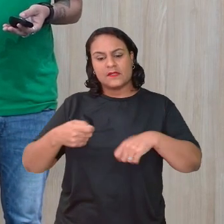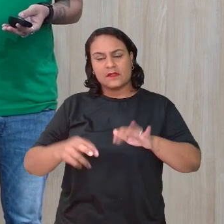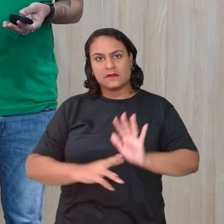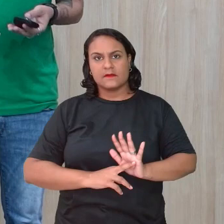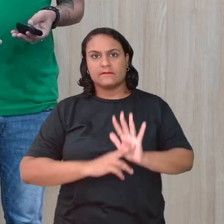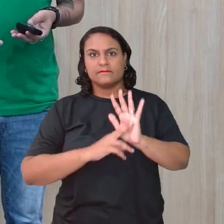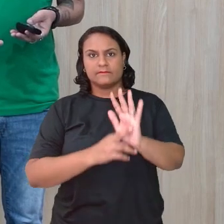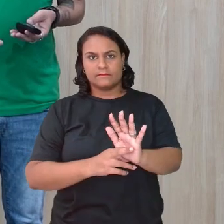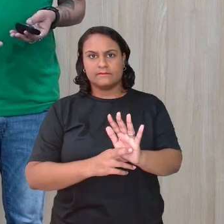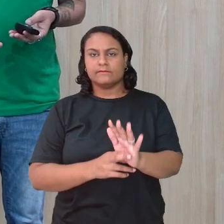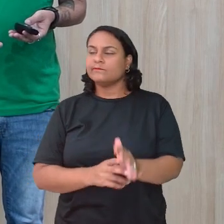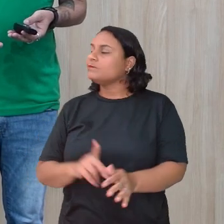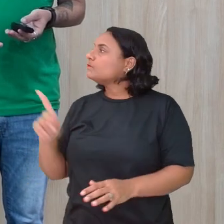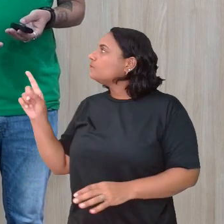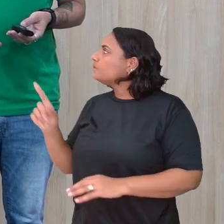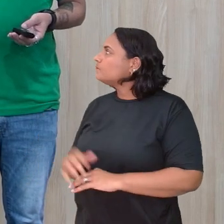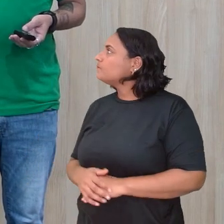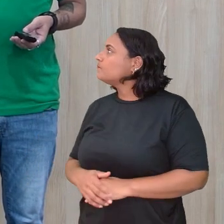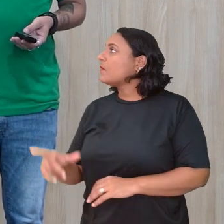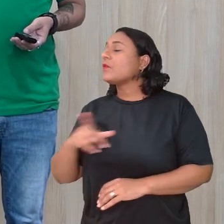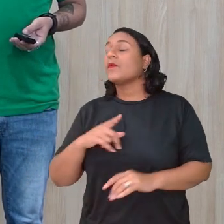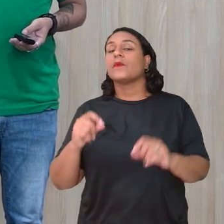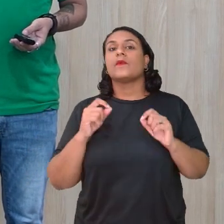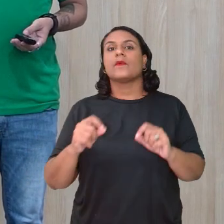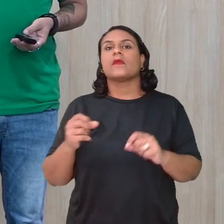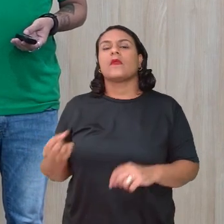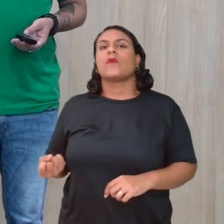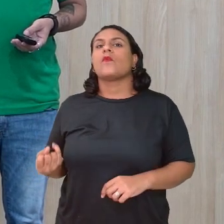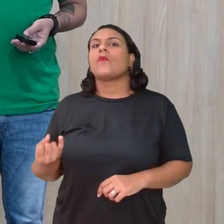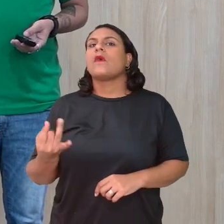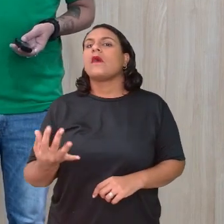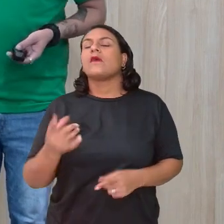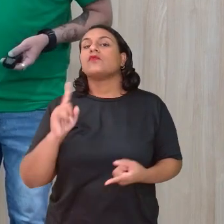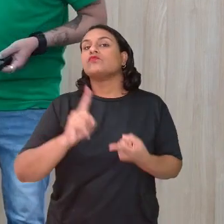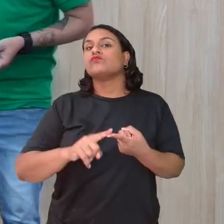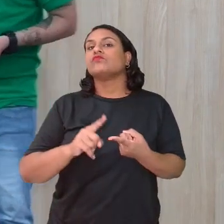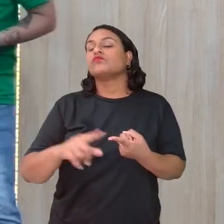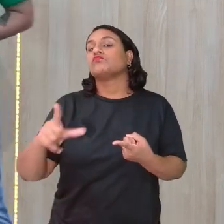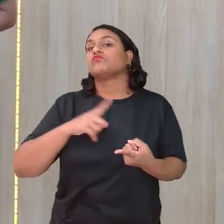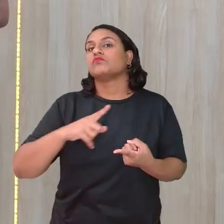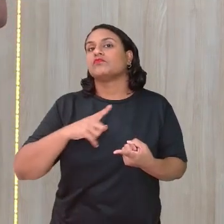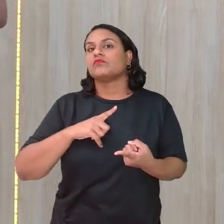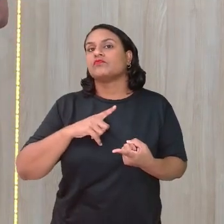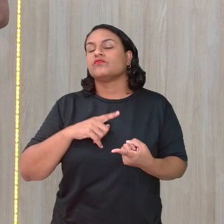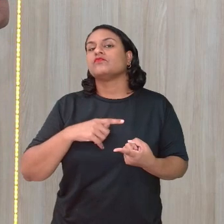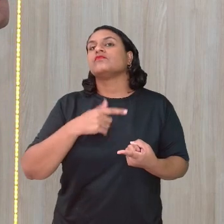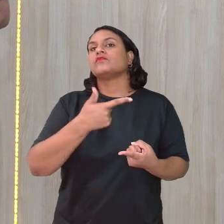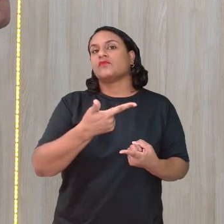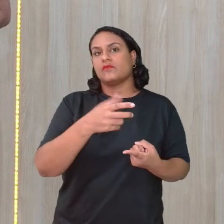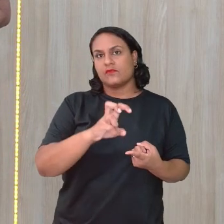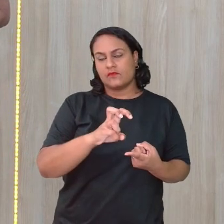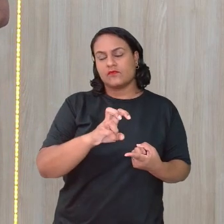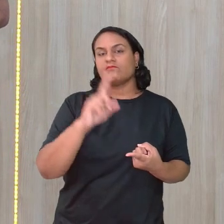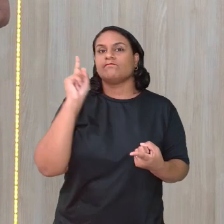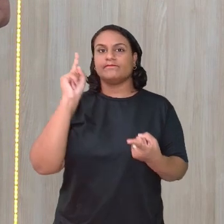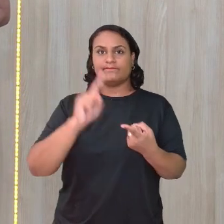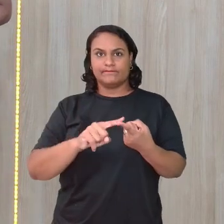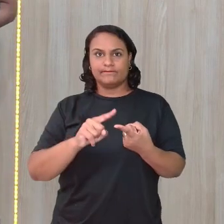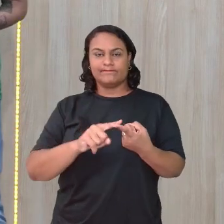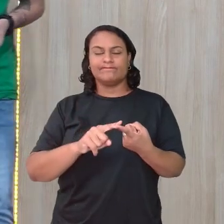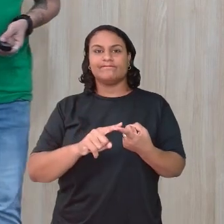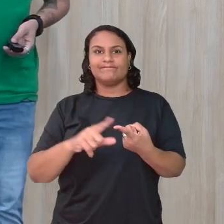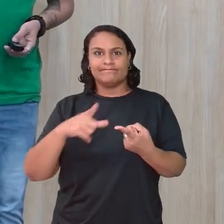representar nesse caso aí, eu teria quantos casos favoráveis eu tenho? Eu tenho 25 casos